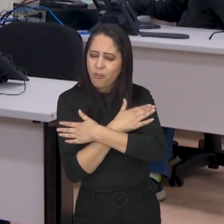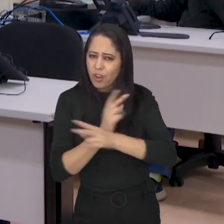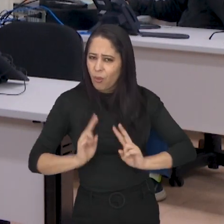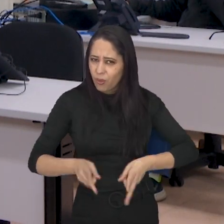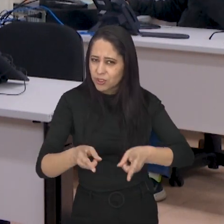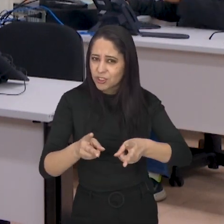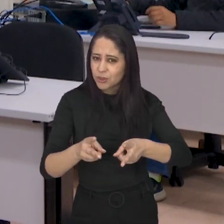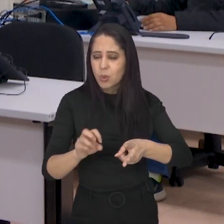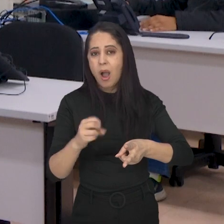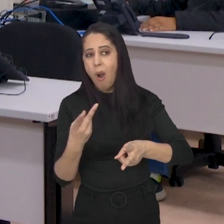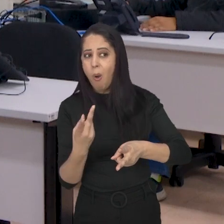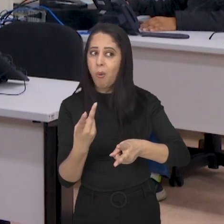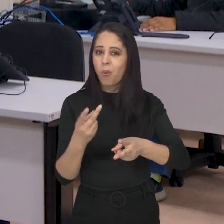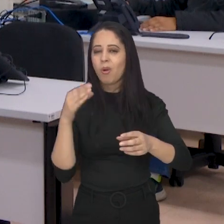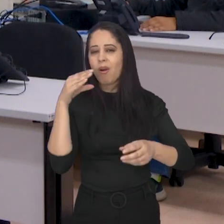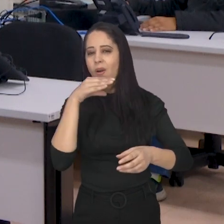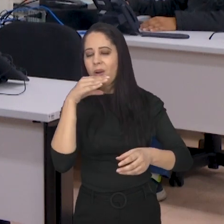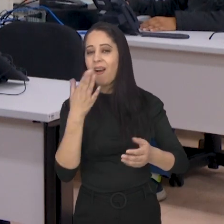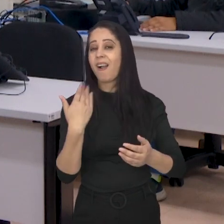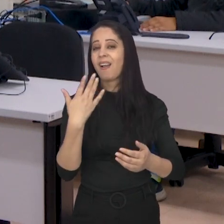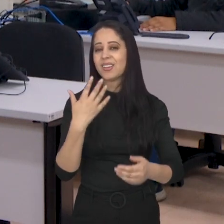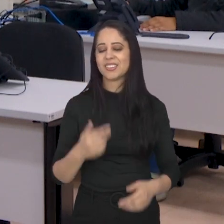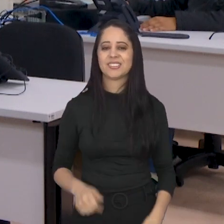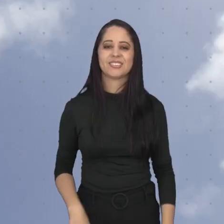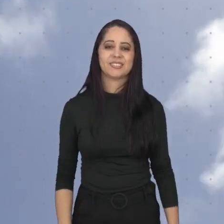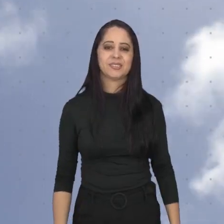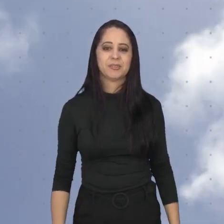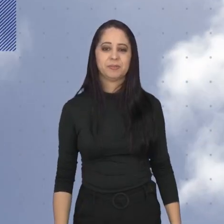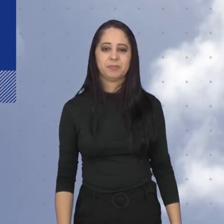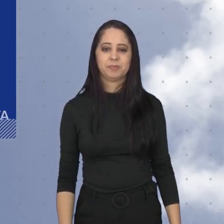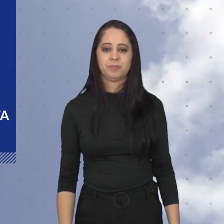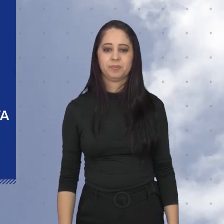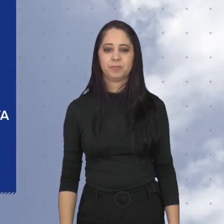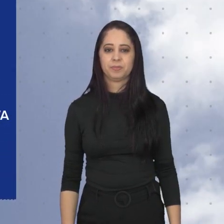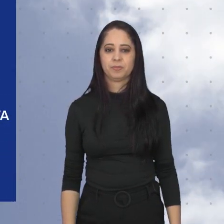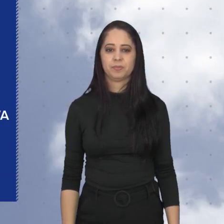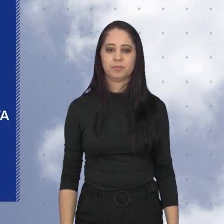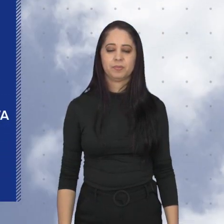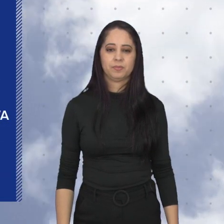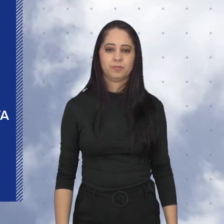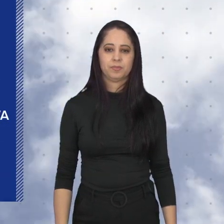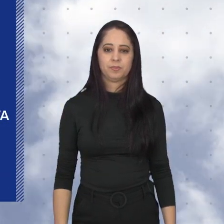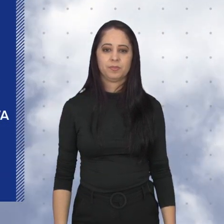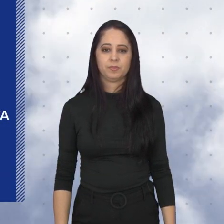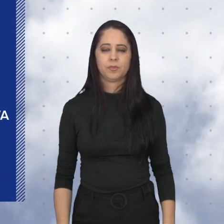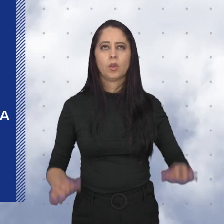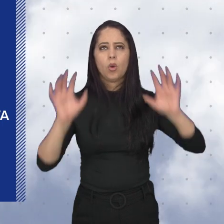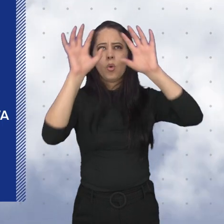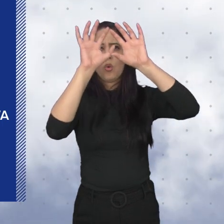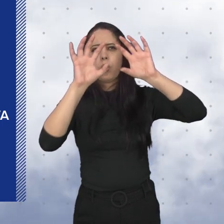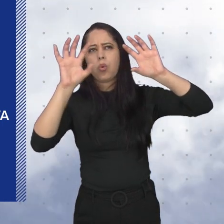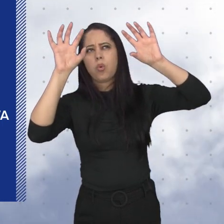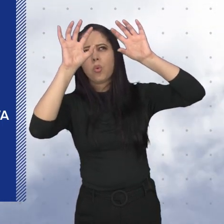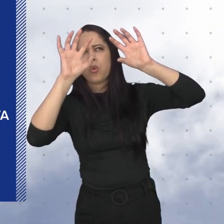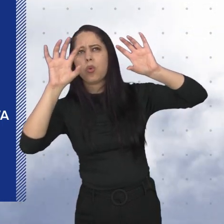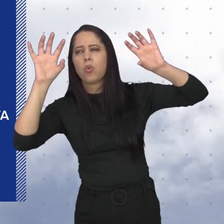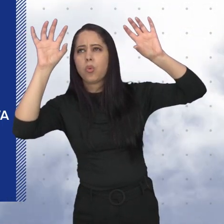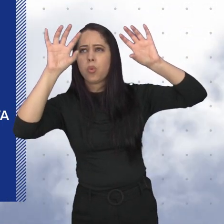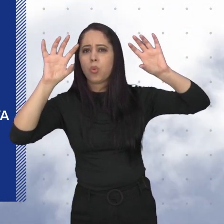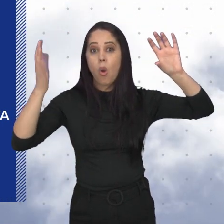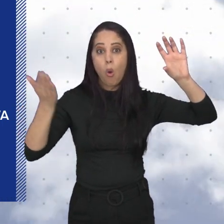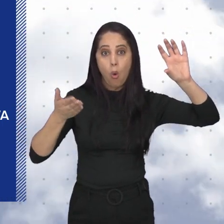tem que avançar muito e, às vezes, para algumas coisas muito rápido. A gente está diante de cenários de mudanças climáticas que nos impõem